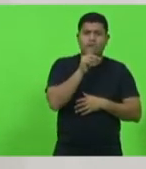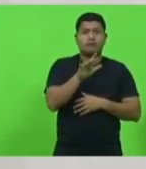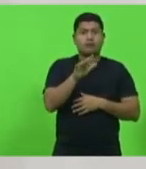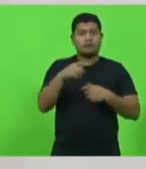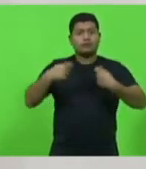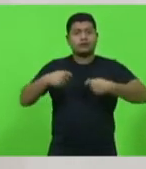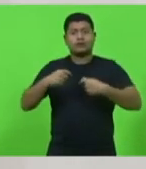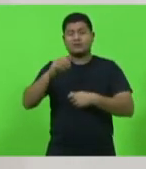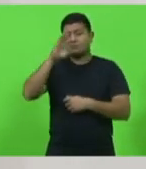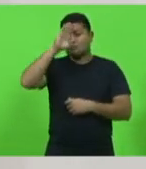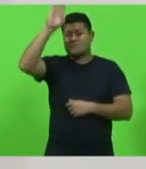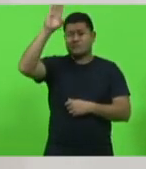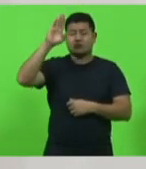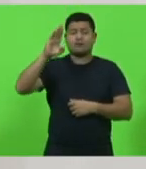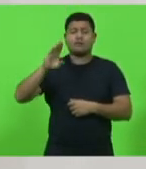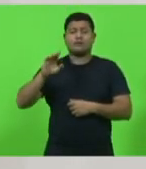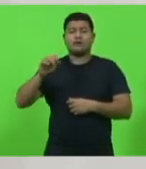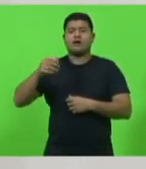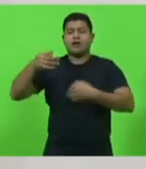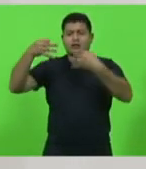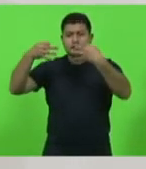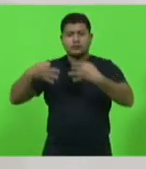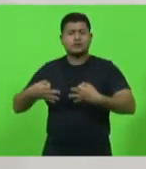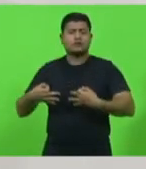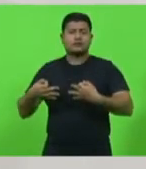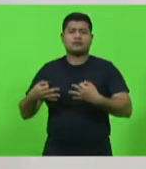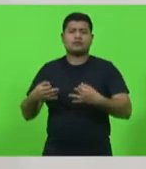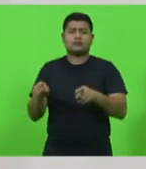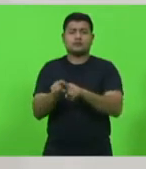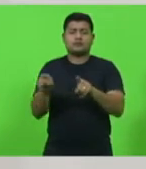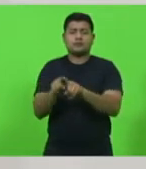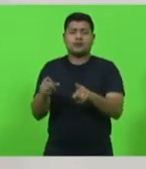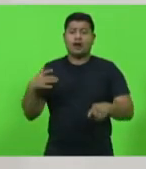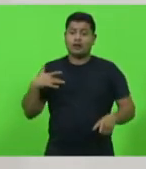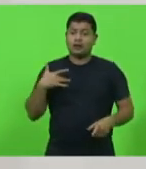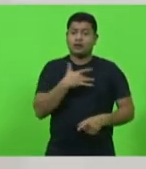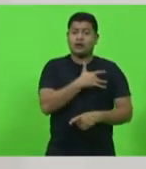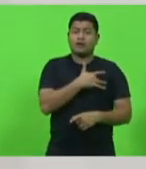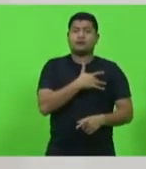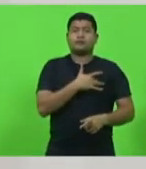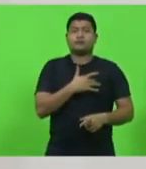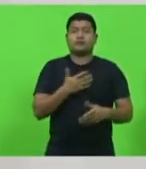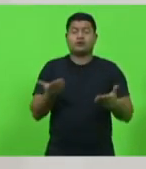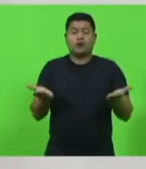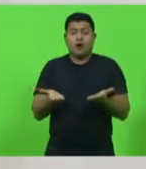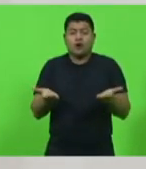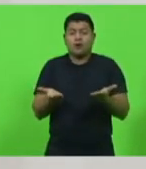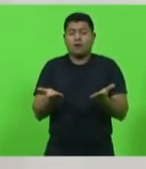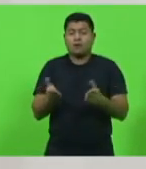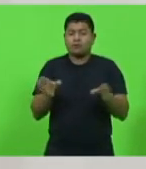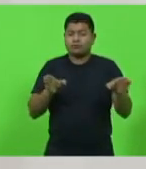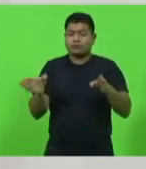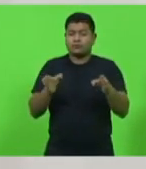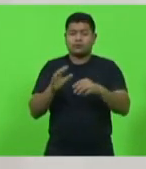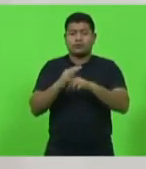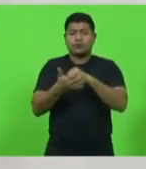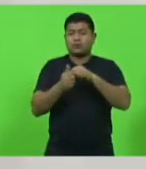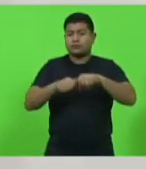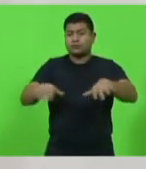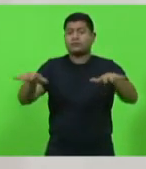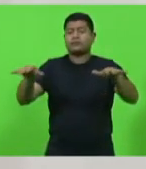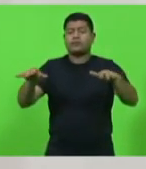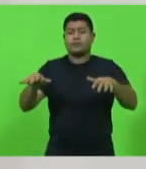A saúde que funcione, e nós verificamos aqui agora, nesse período de pandemia,